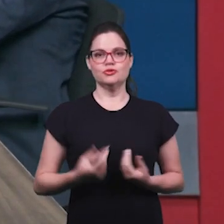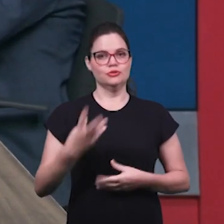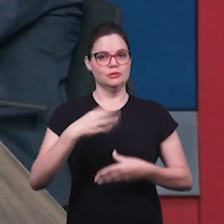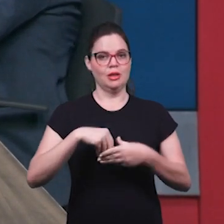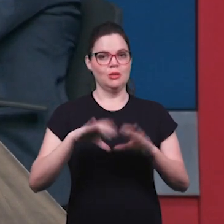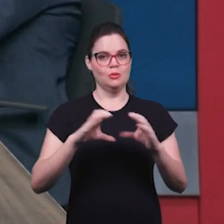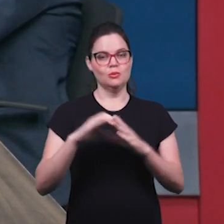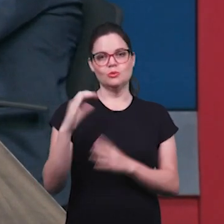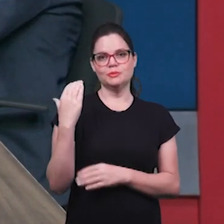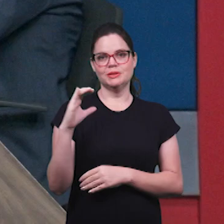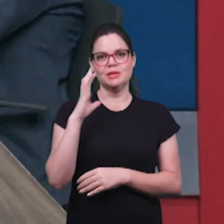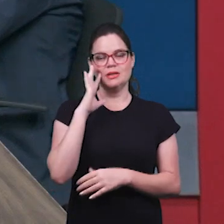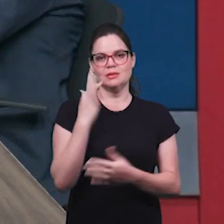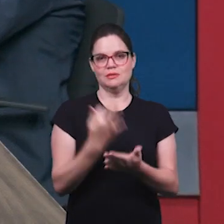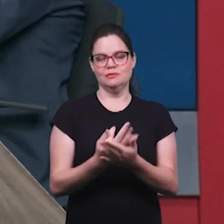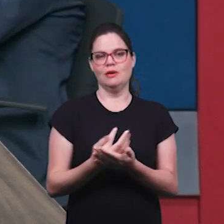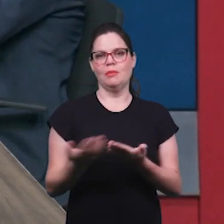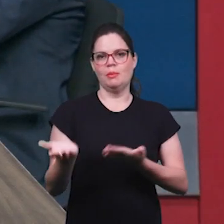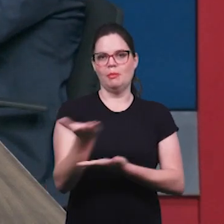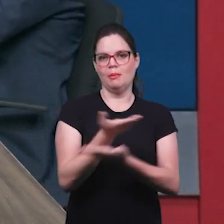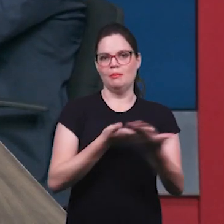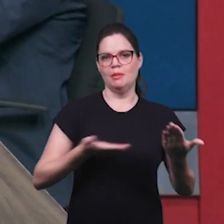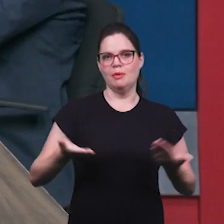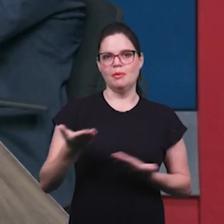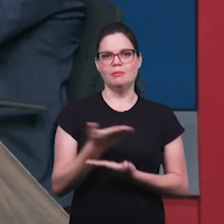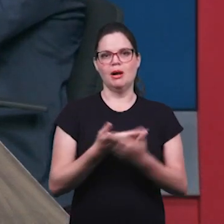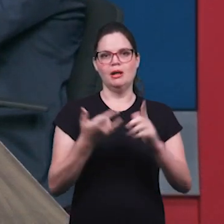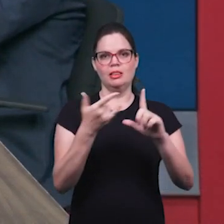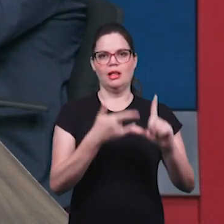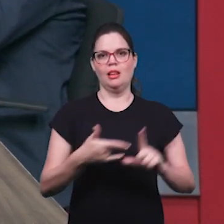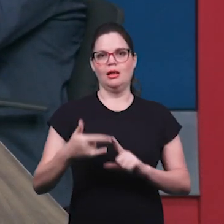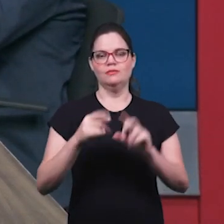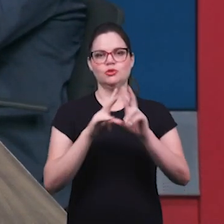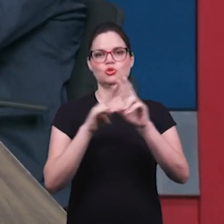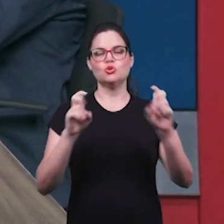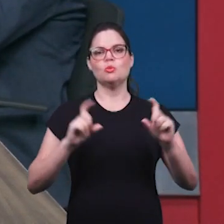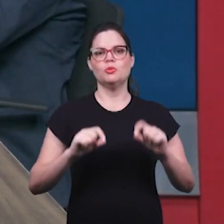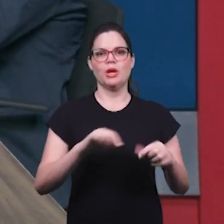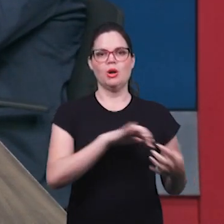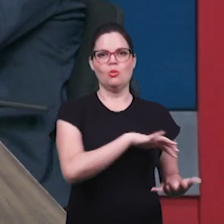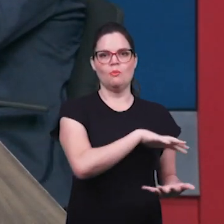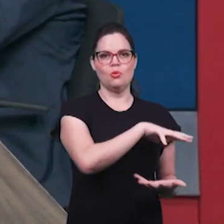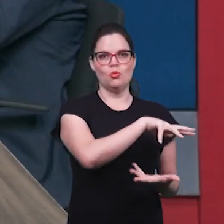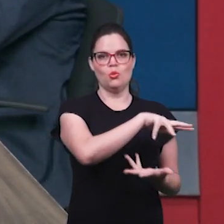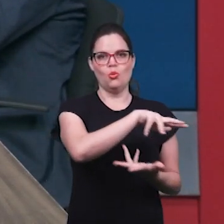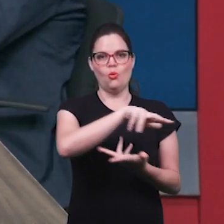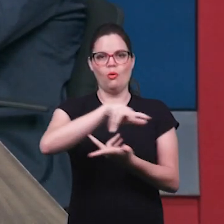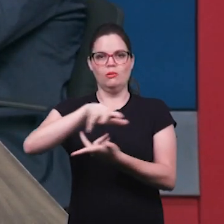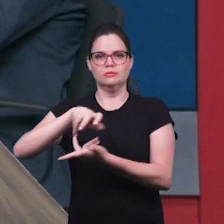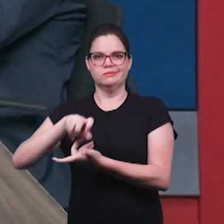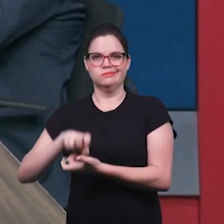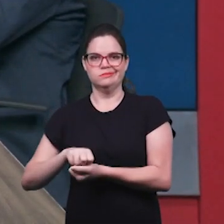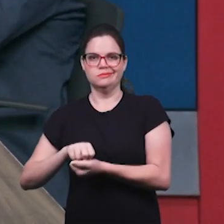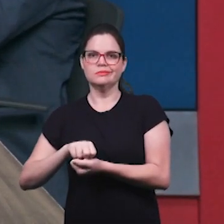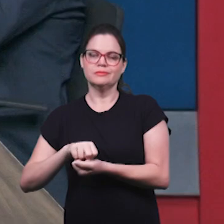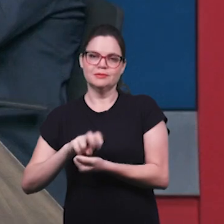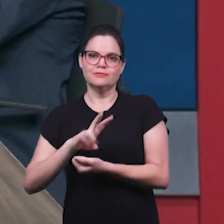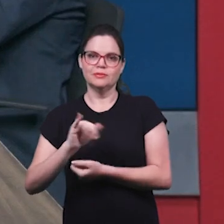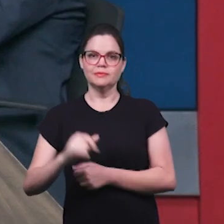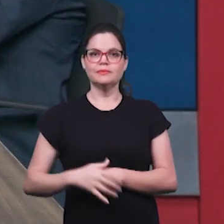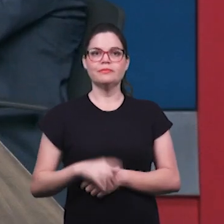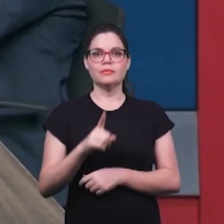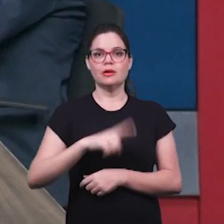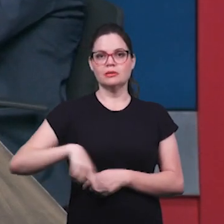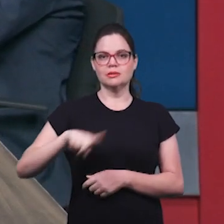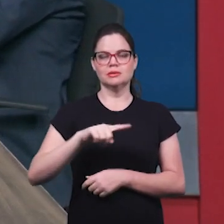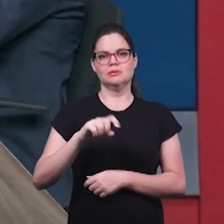Ciência e Fé, participando dessa live sobre O Mundo Envelhece. Está aqui conosco, estreando aqui